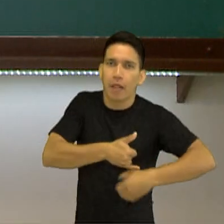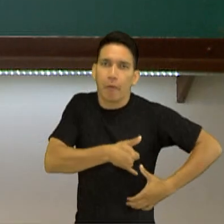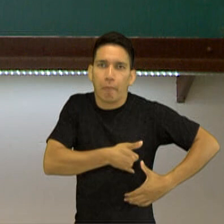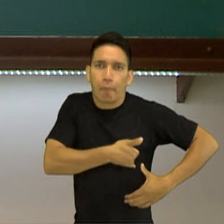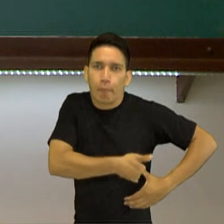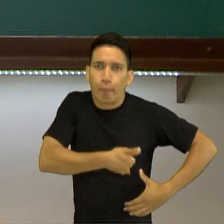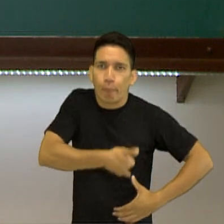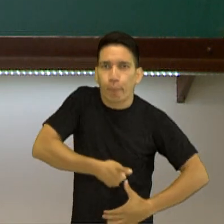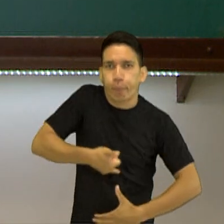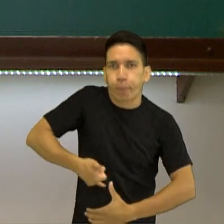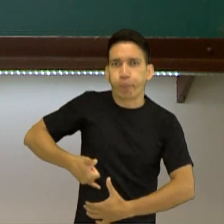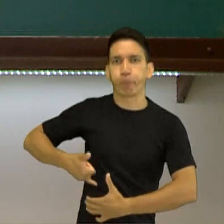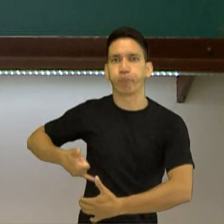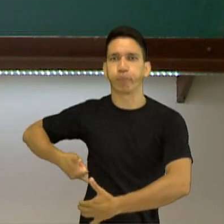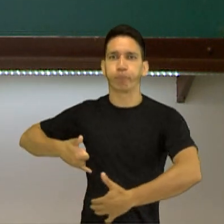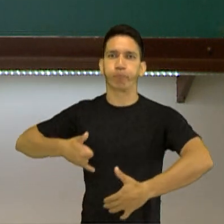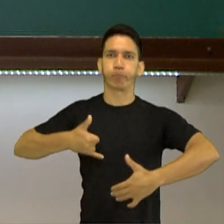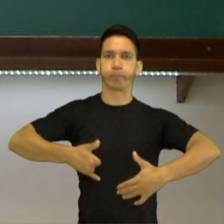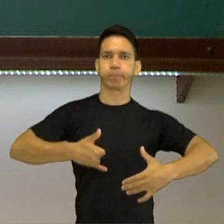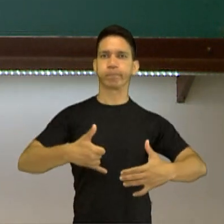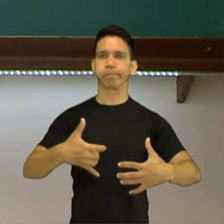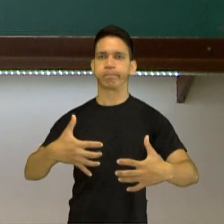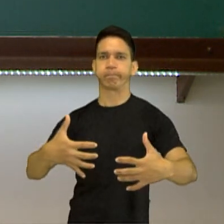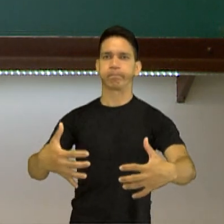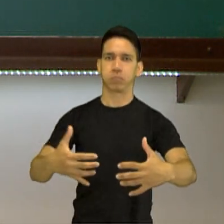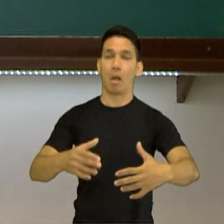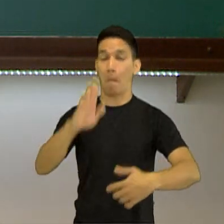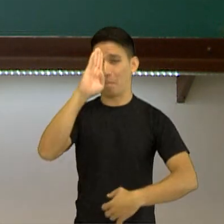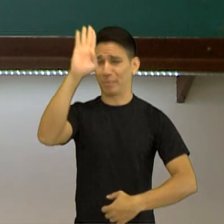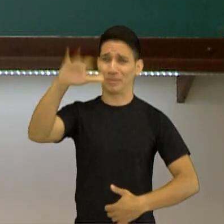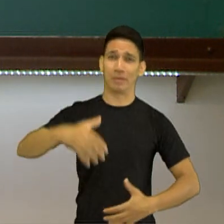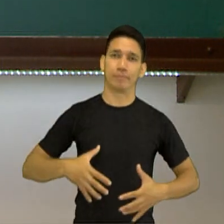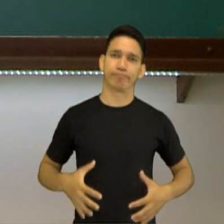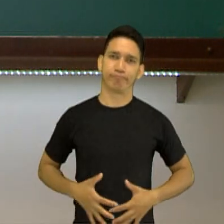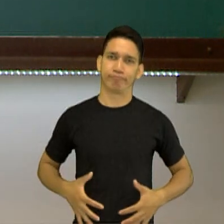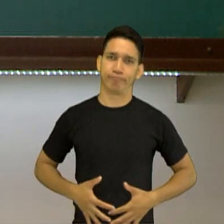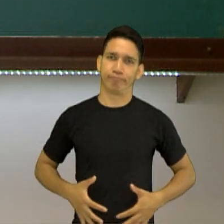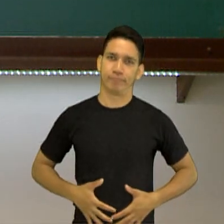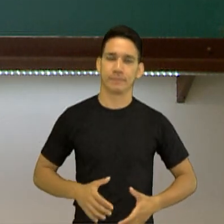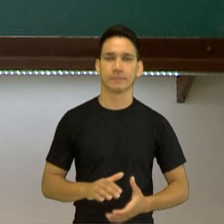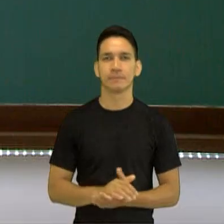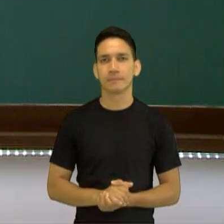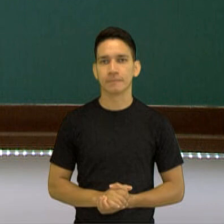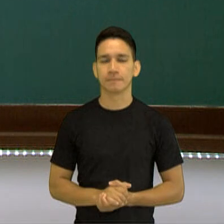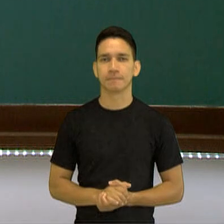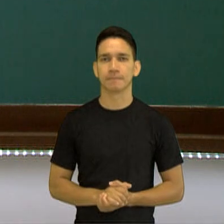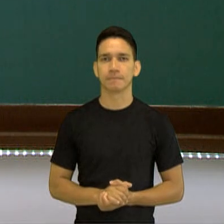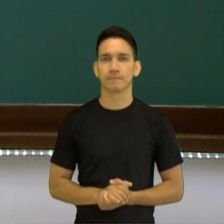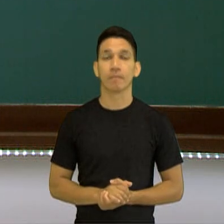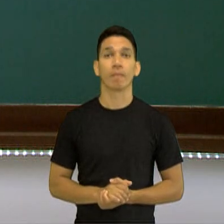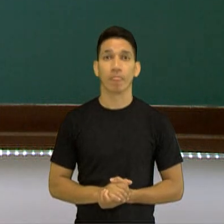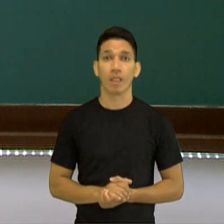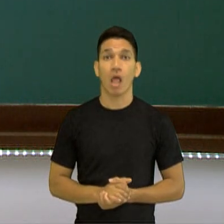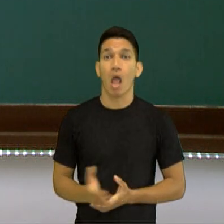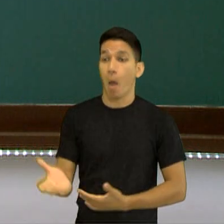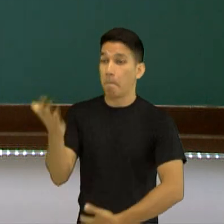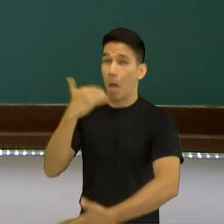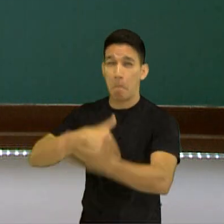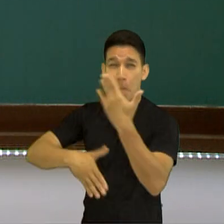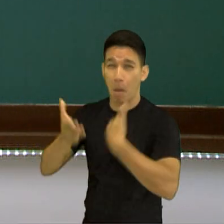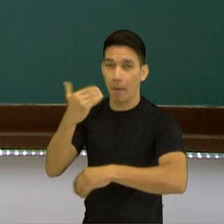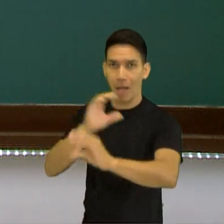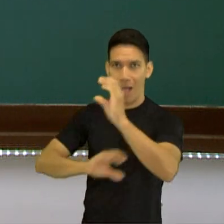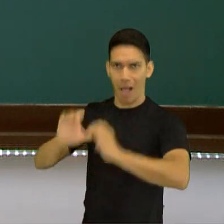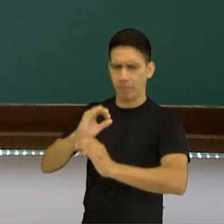em várias partes do corpo, principalmente na barriga. O consumo excessivo dos